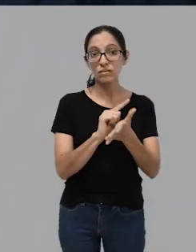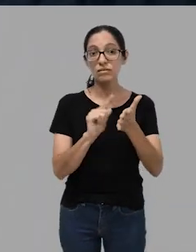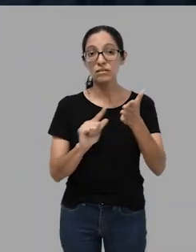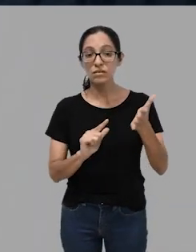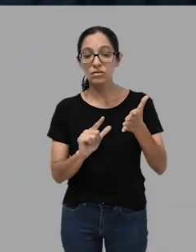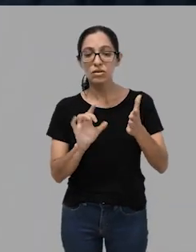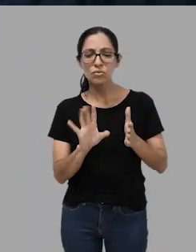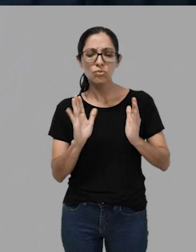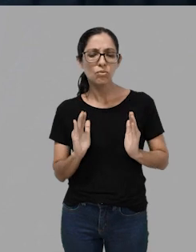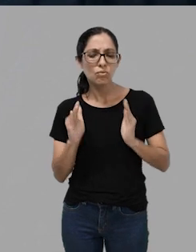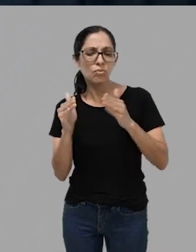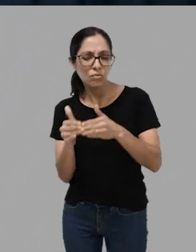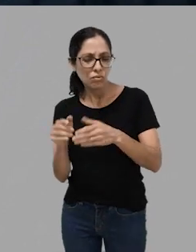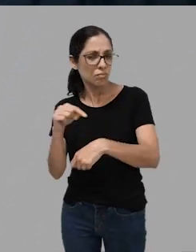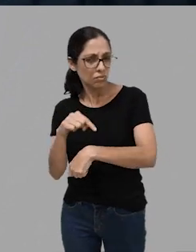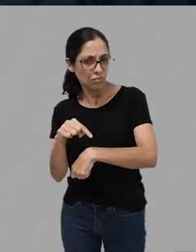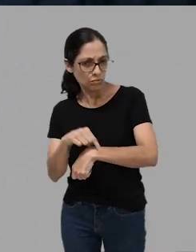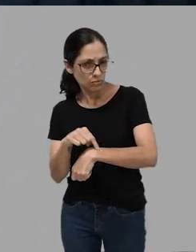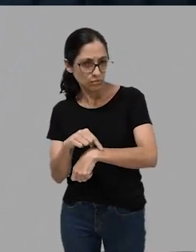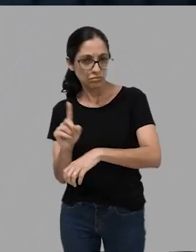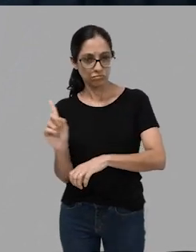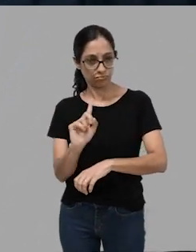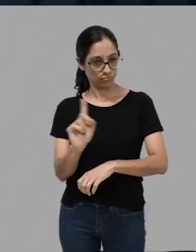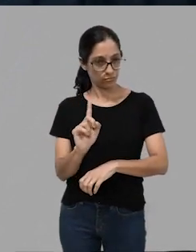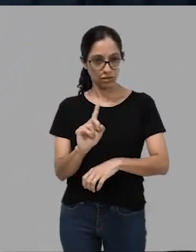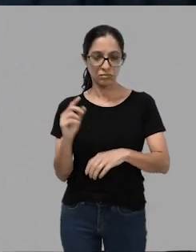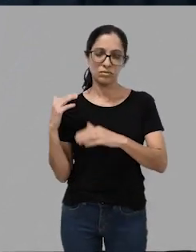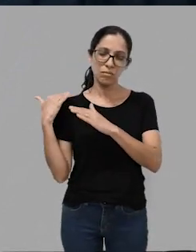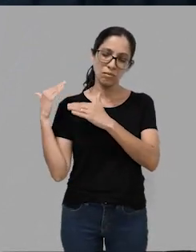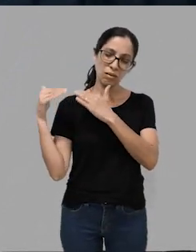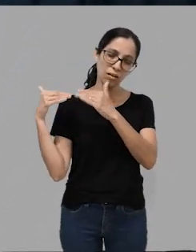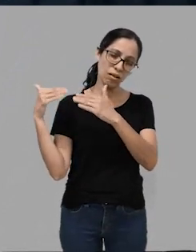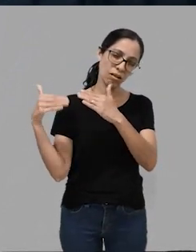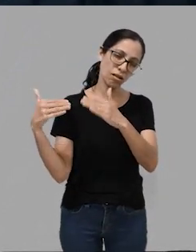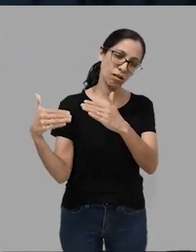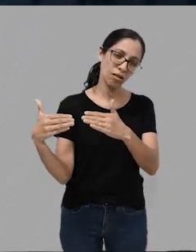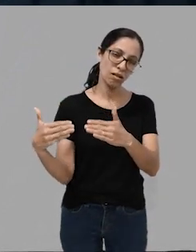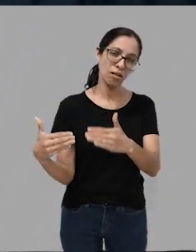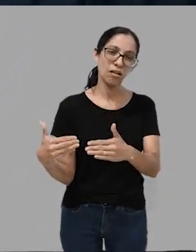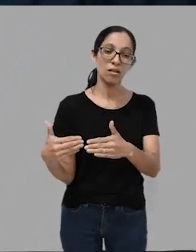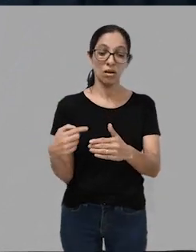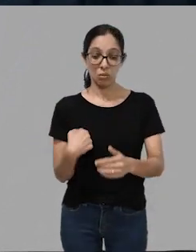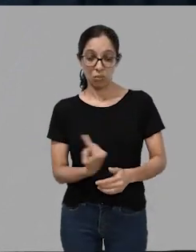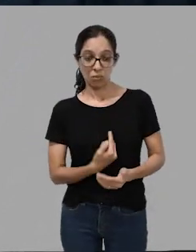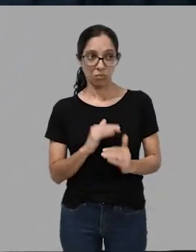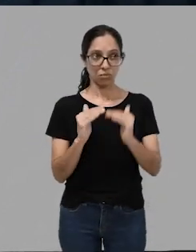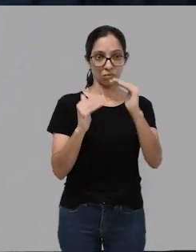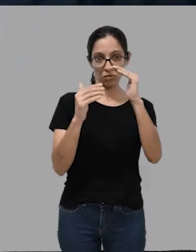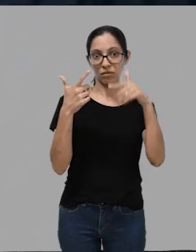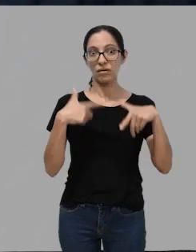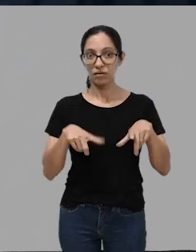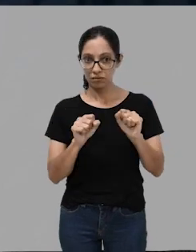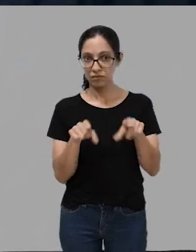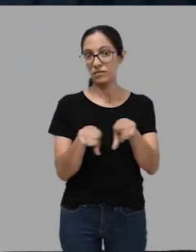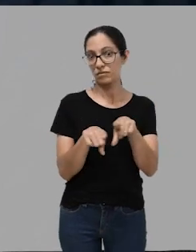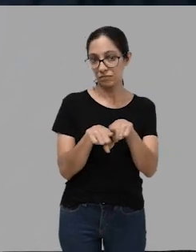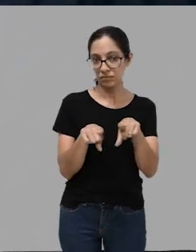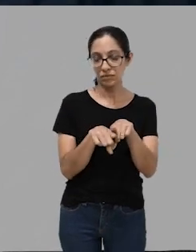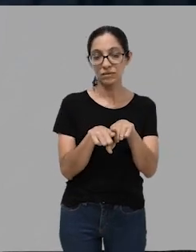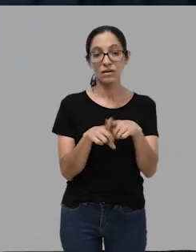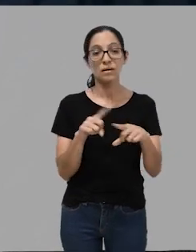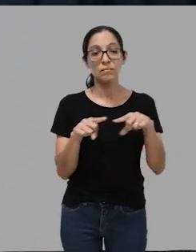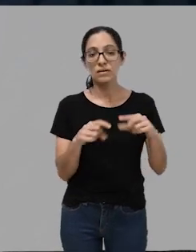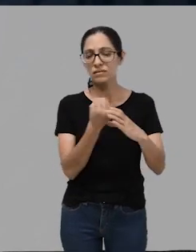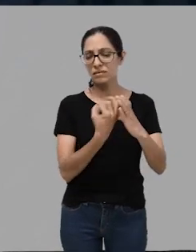restrita aquele período não o tempo vai passando nós vamos evoluindo a língua inclusive evolui muito porém